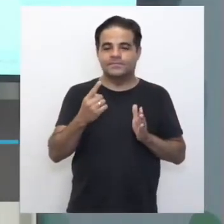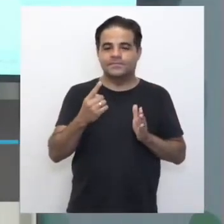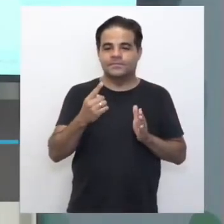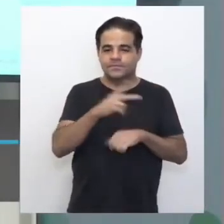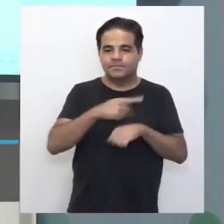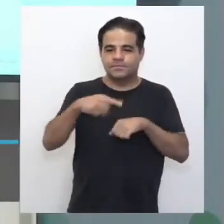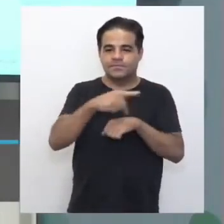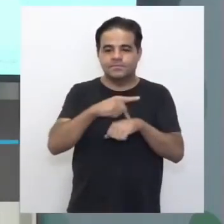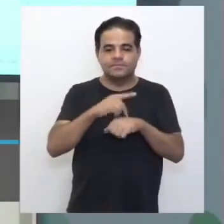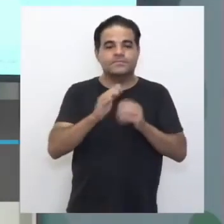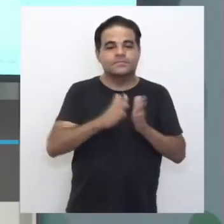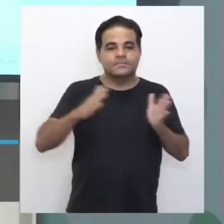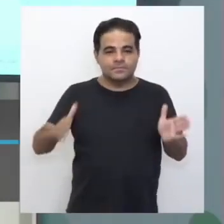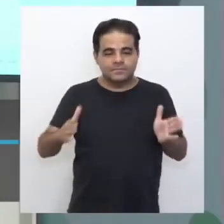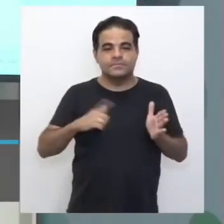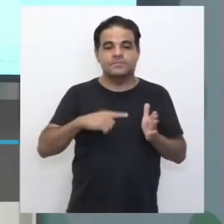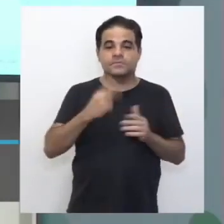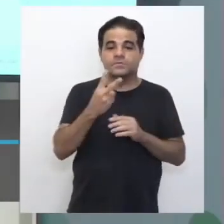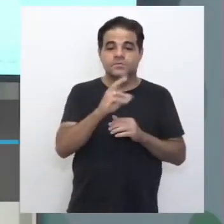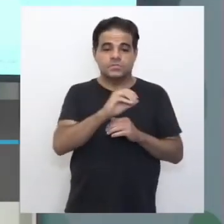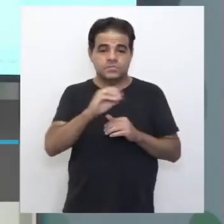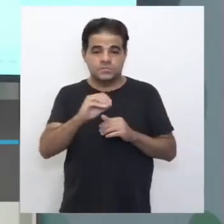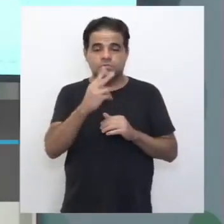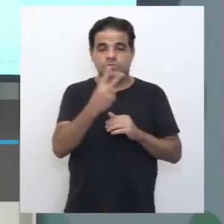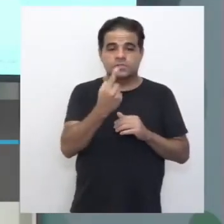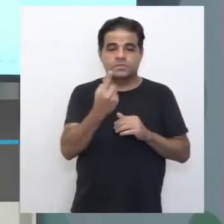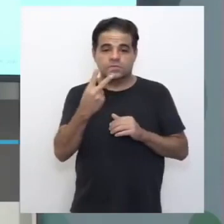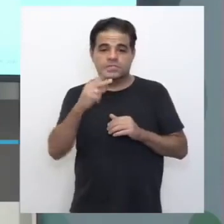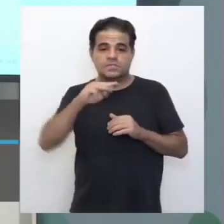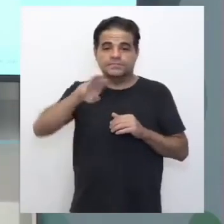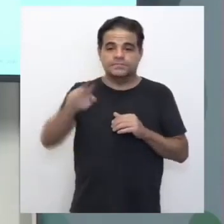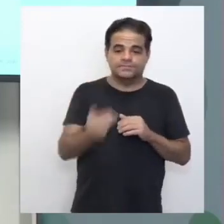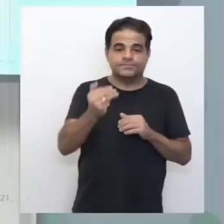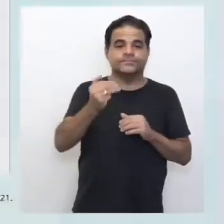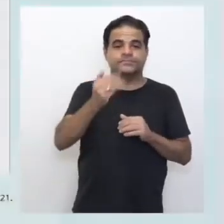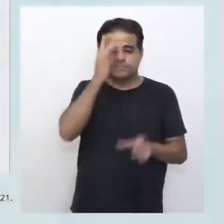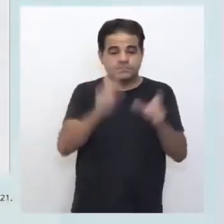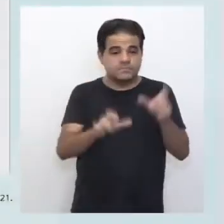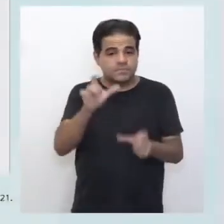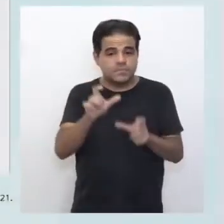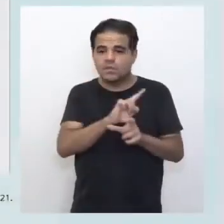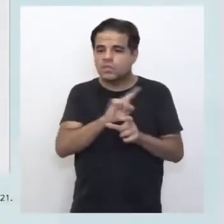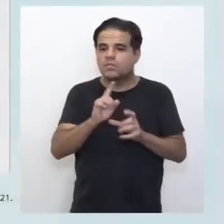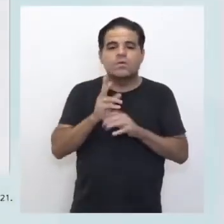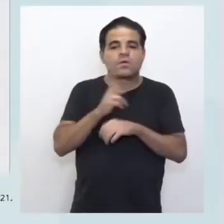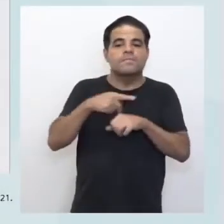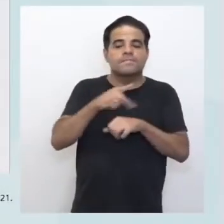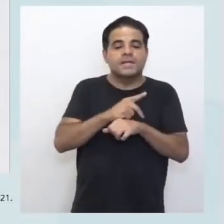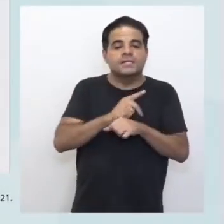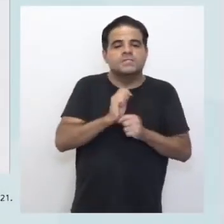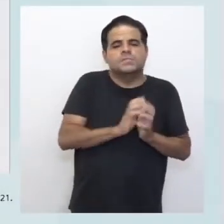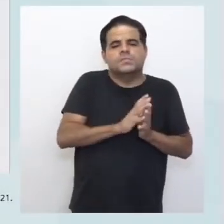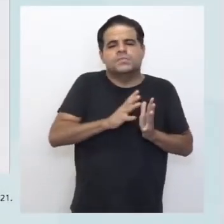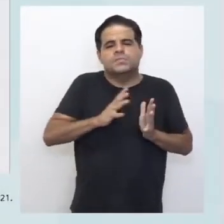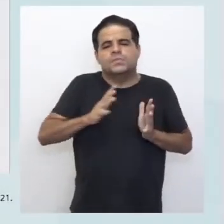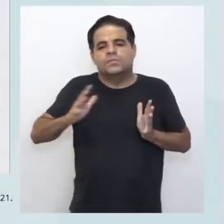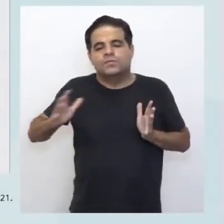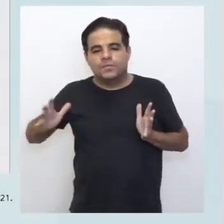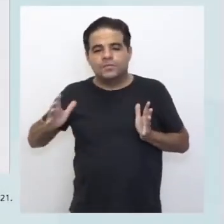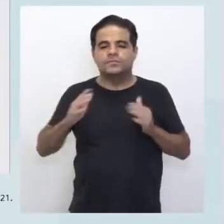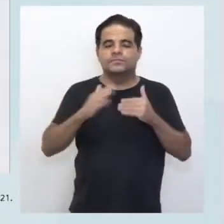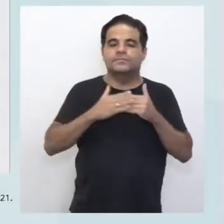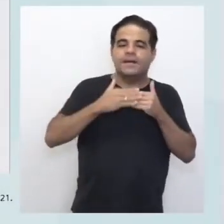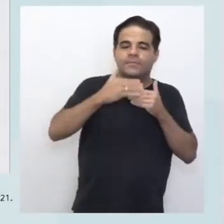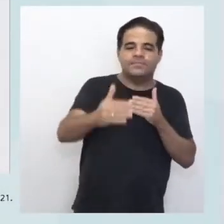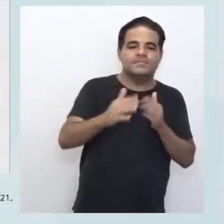populoso, porque hoje ele tem mais de 212 milhões de habitantes, mas não é um país de densidade, de povoamento intenso,